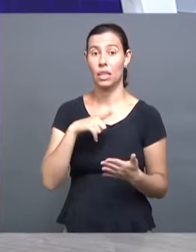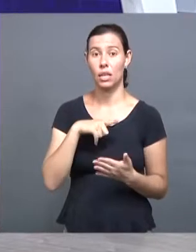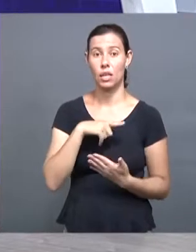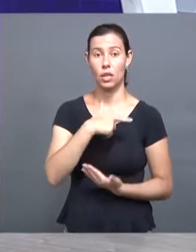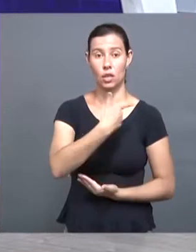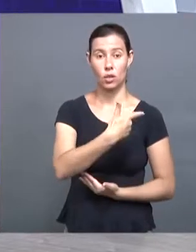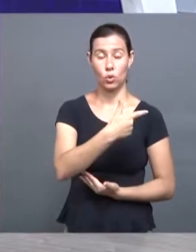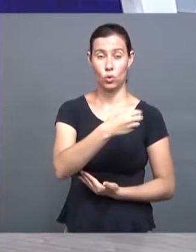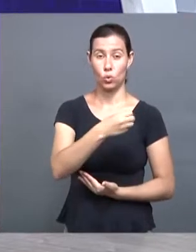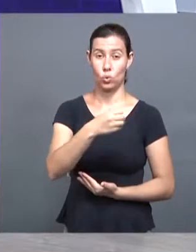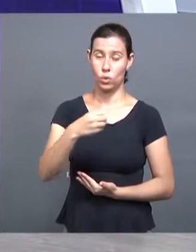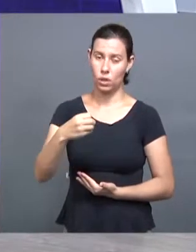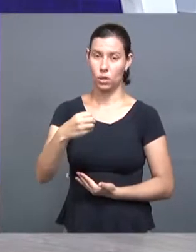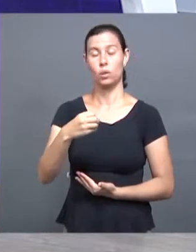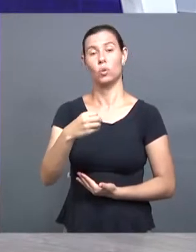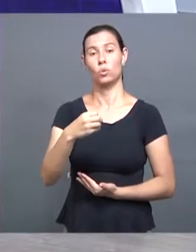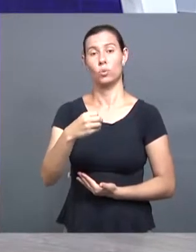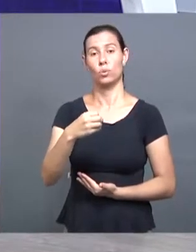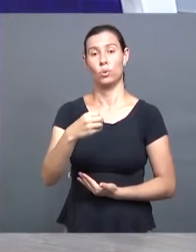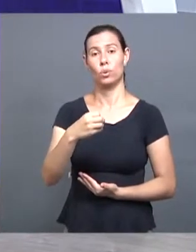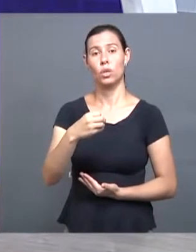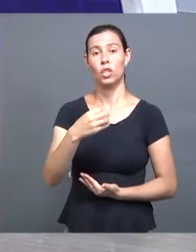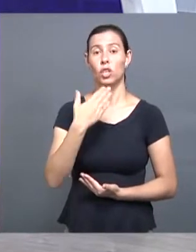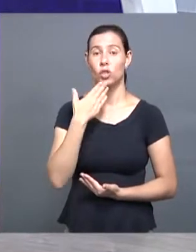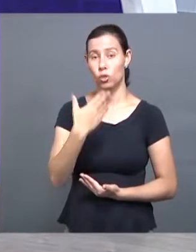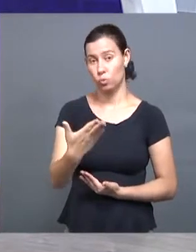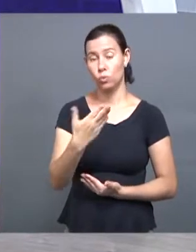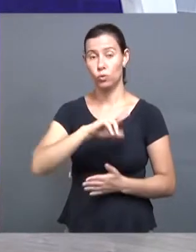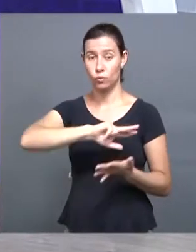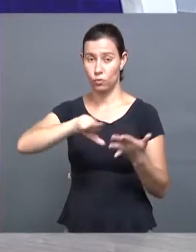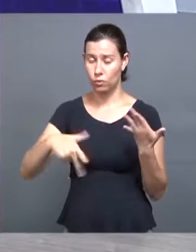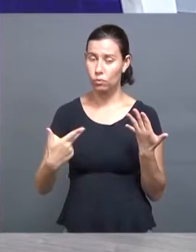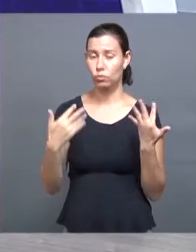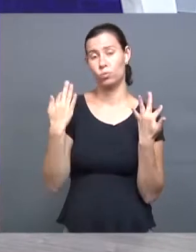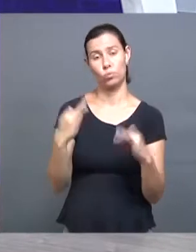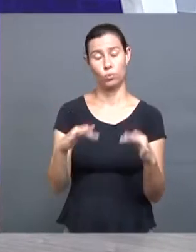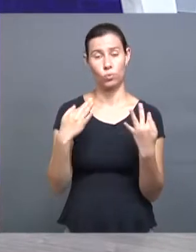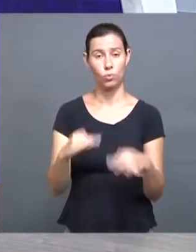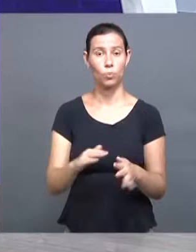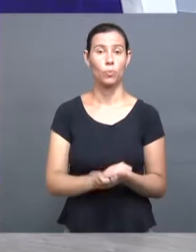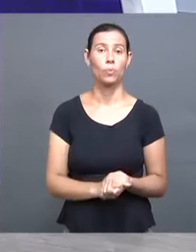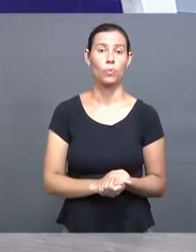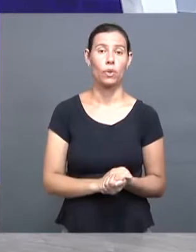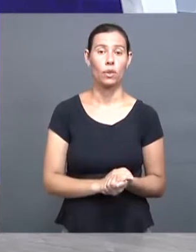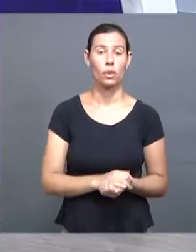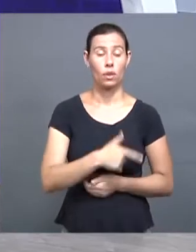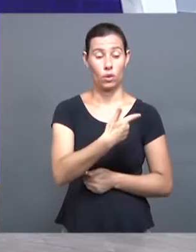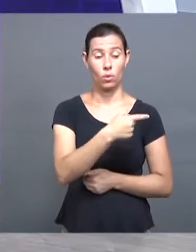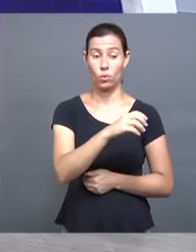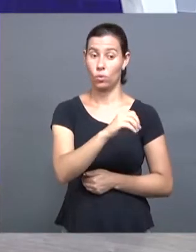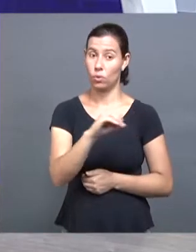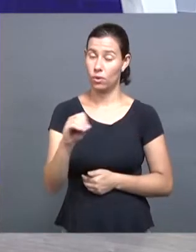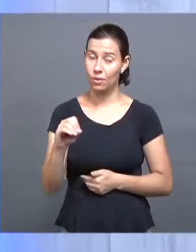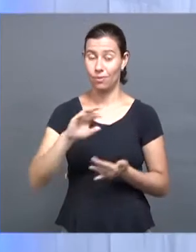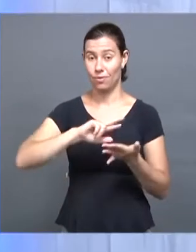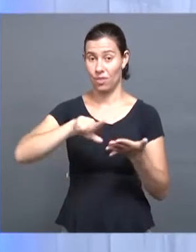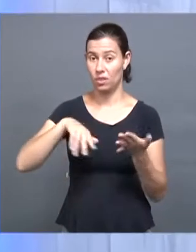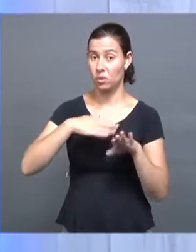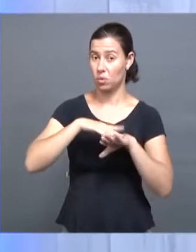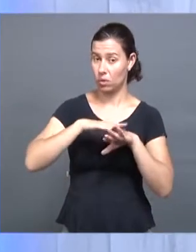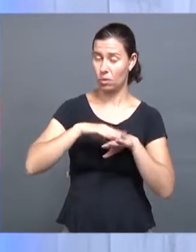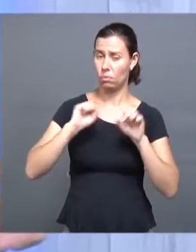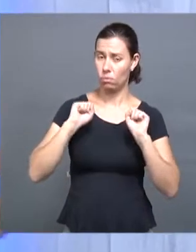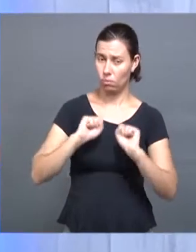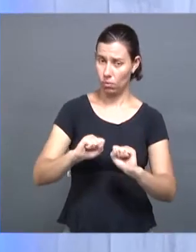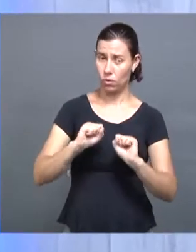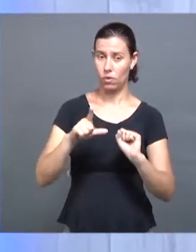tipos ou causas de dor de cabeça. Então, e aí, tendo 200 patologias que trazem, a gente também